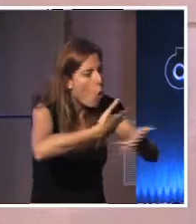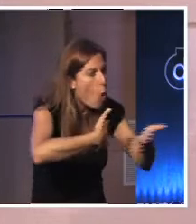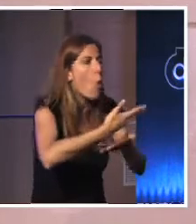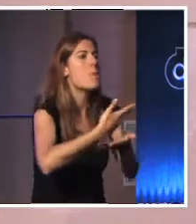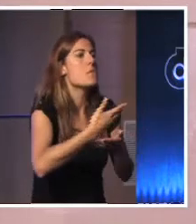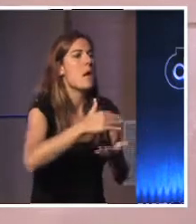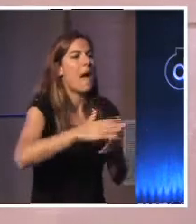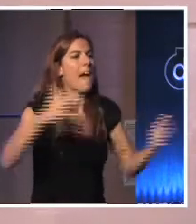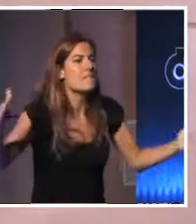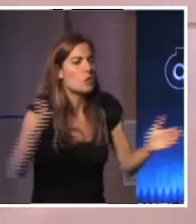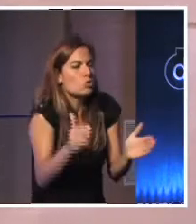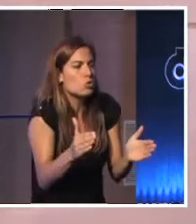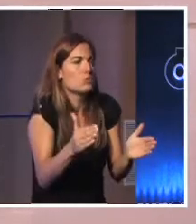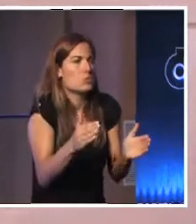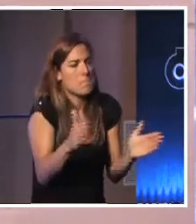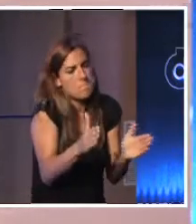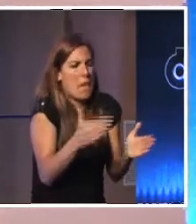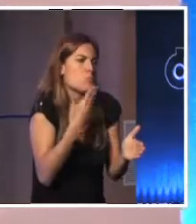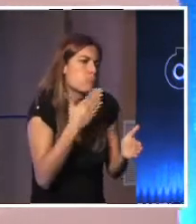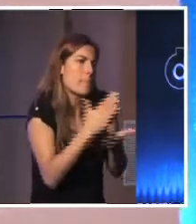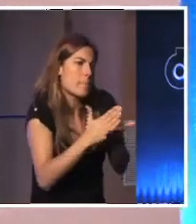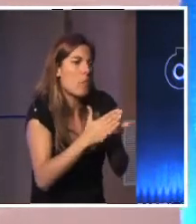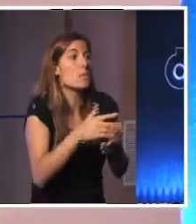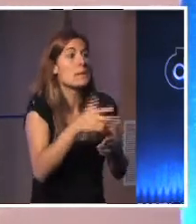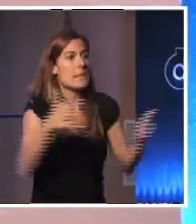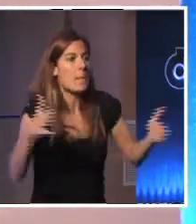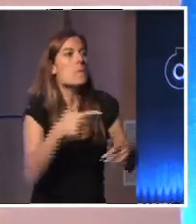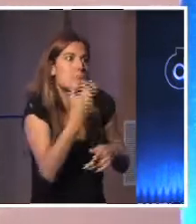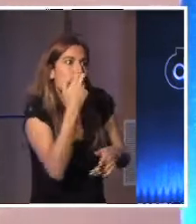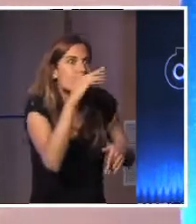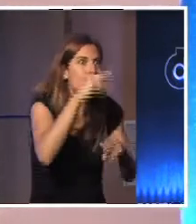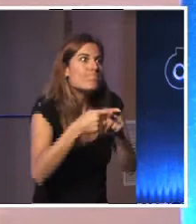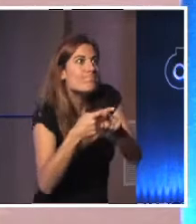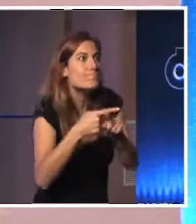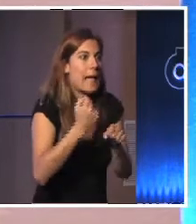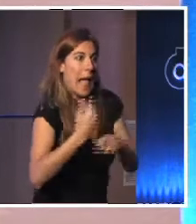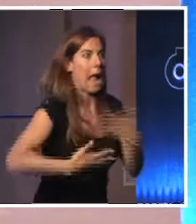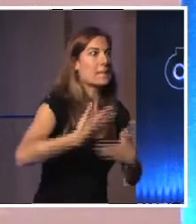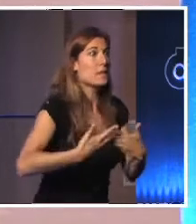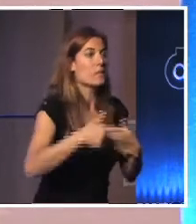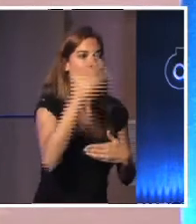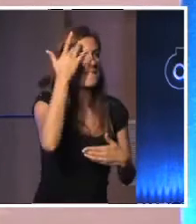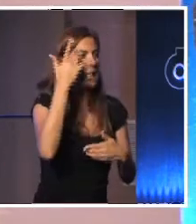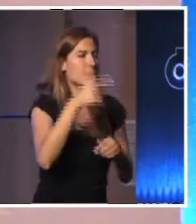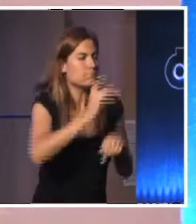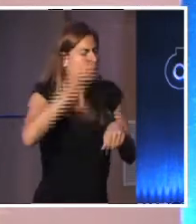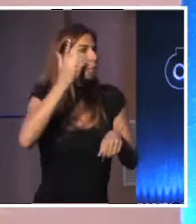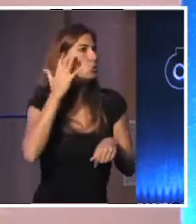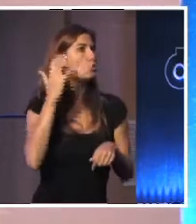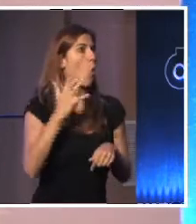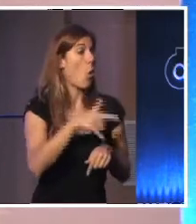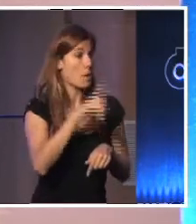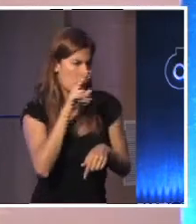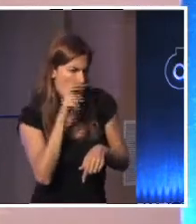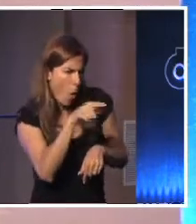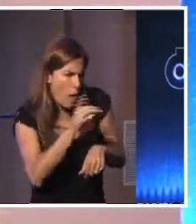pequenos, médios, de tamanho, curiosos e que normalmente ativos e que reagem aos sons. Faz-se um teste com sons e que